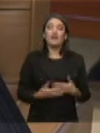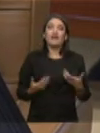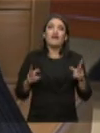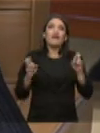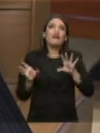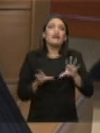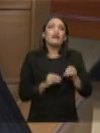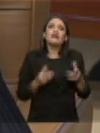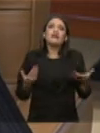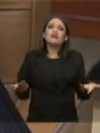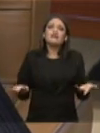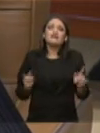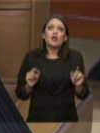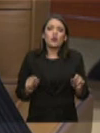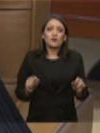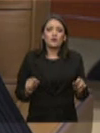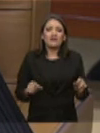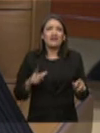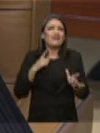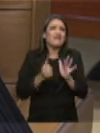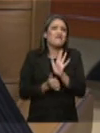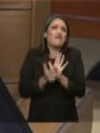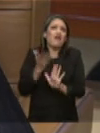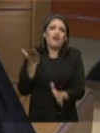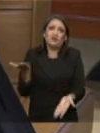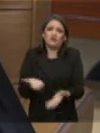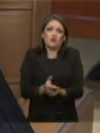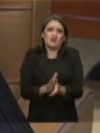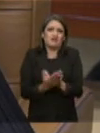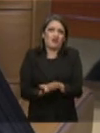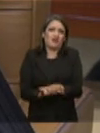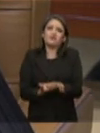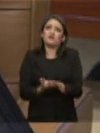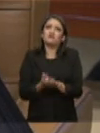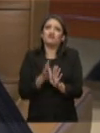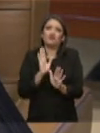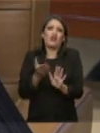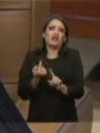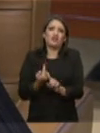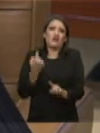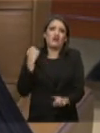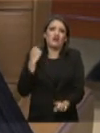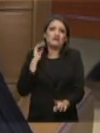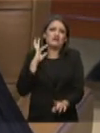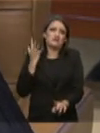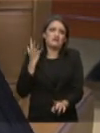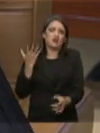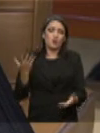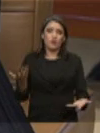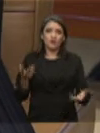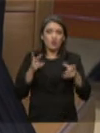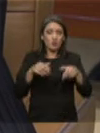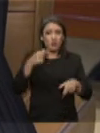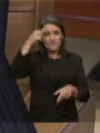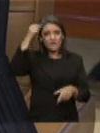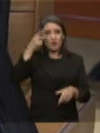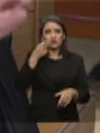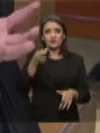então, inúmeros precedentes que, como disse o ministro Barroso na assentada anterior, não